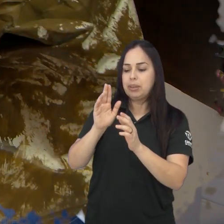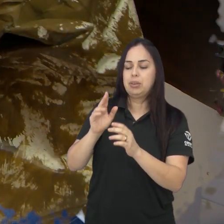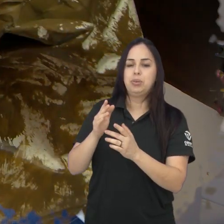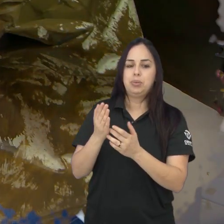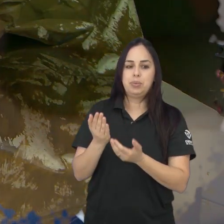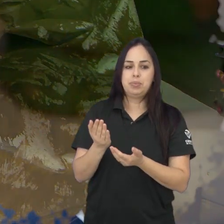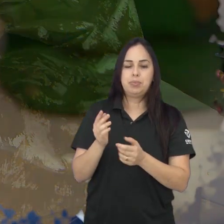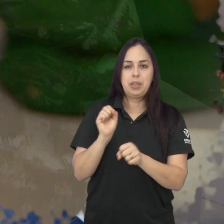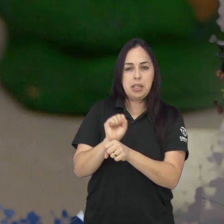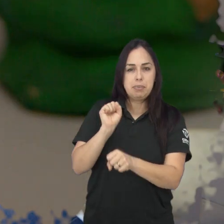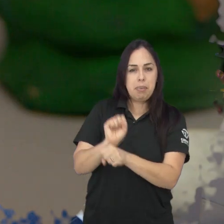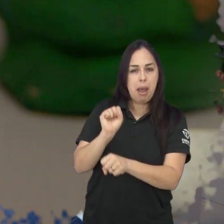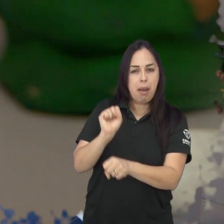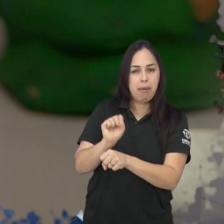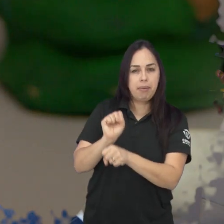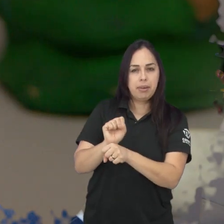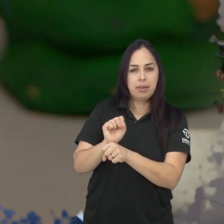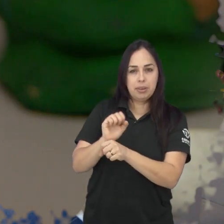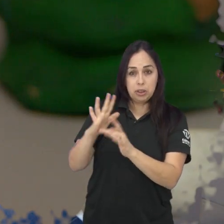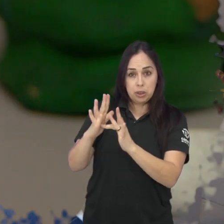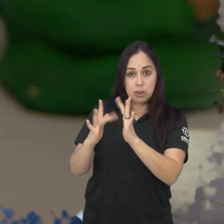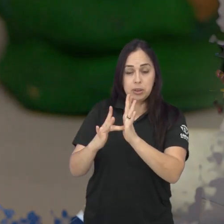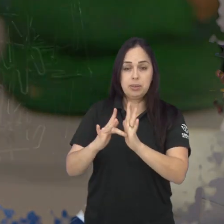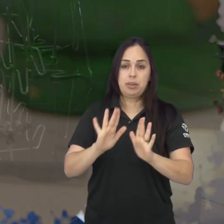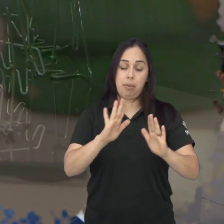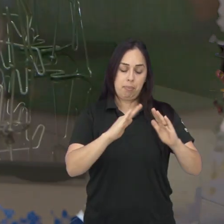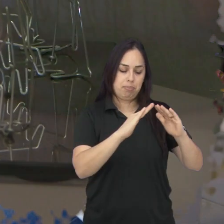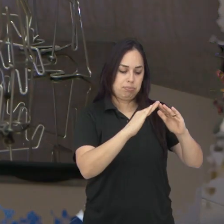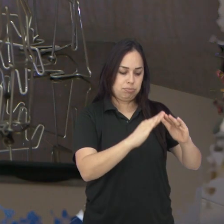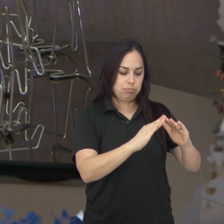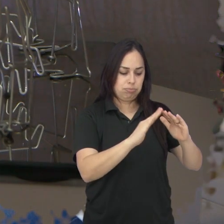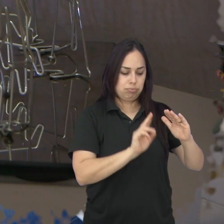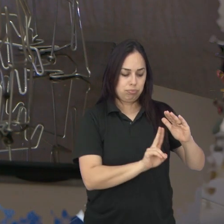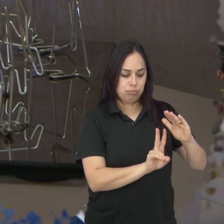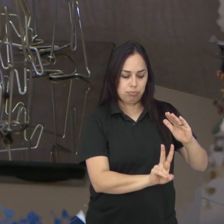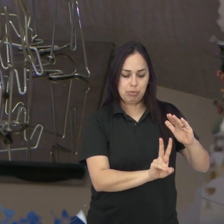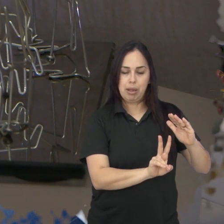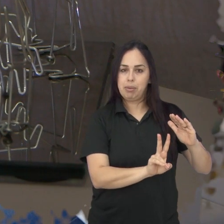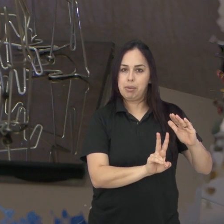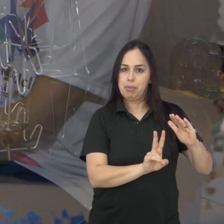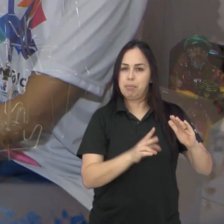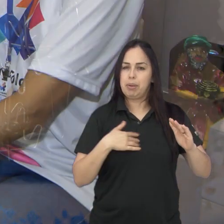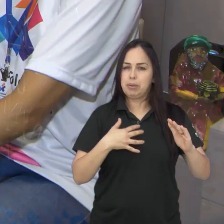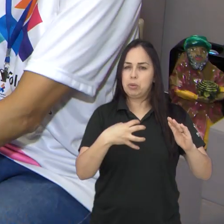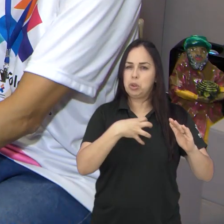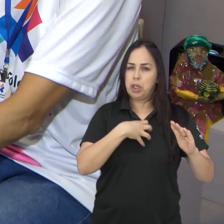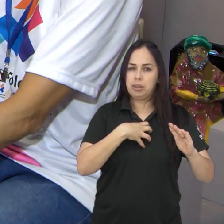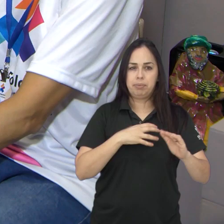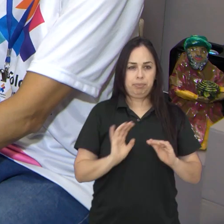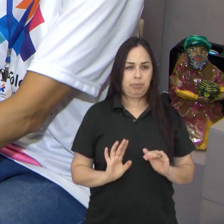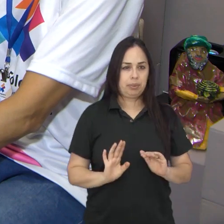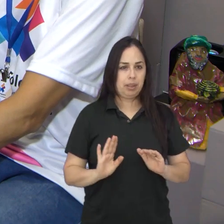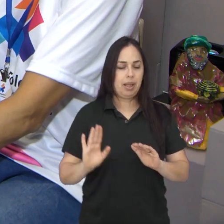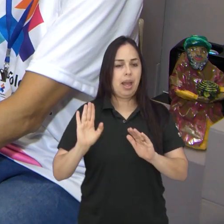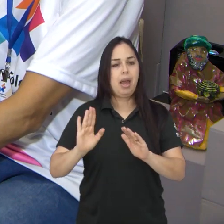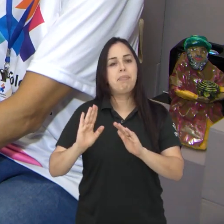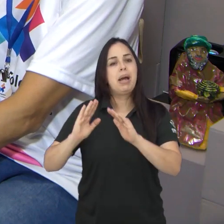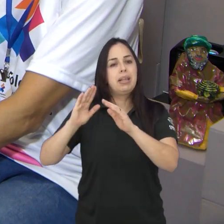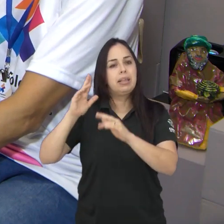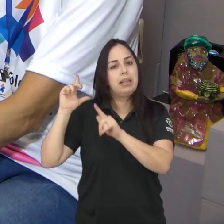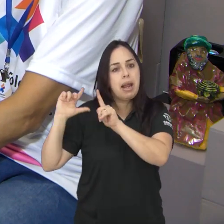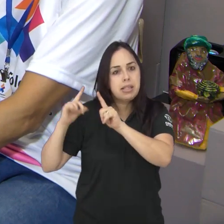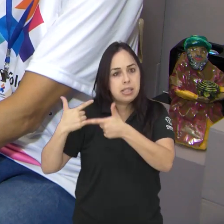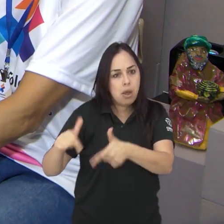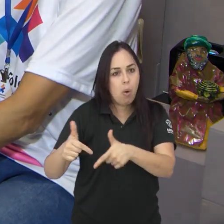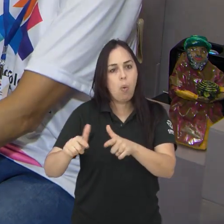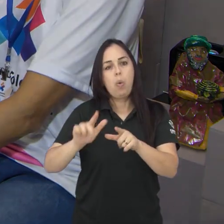traz toda essa diversidade dos presépios, as maneiras de fazer os presépios. Os presépios, no geral, é uma